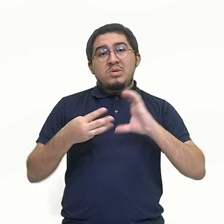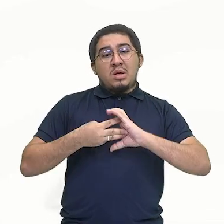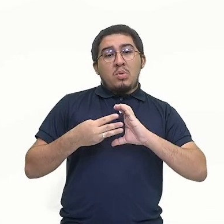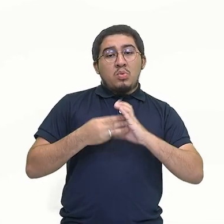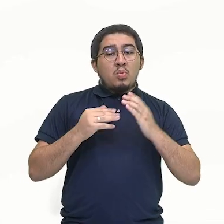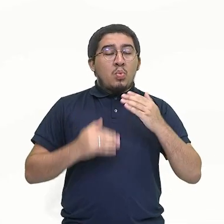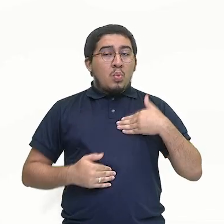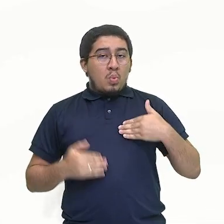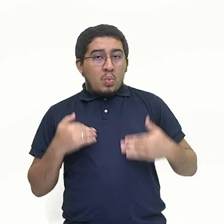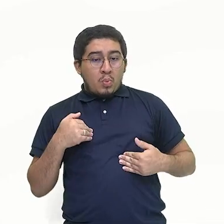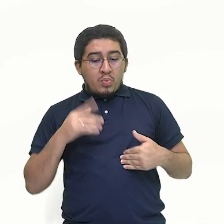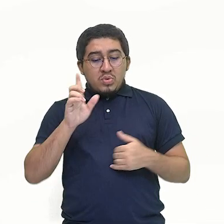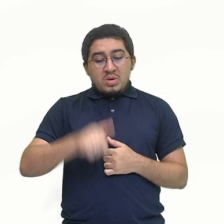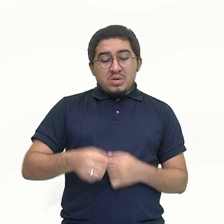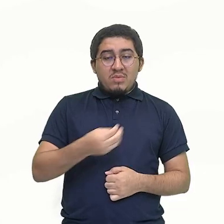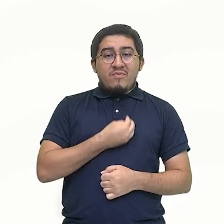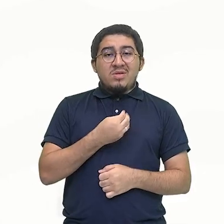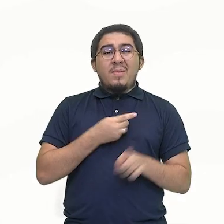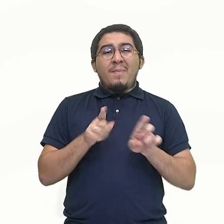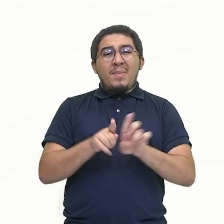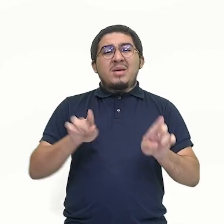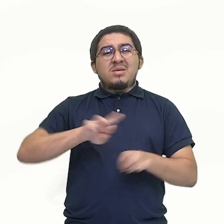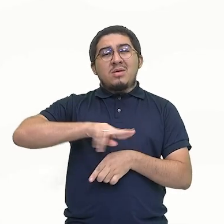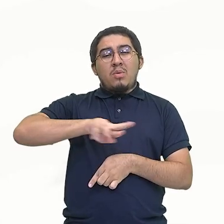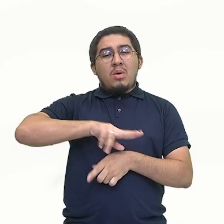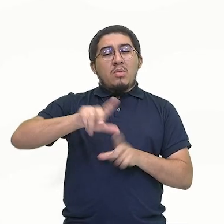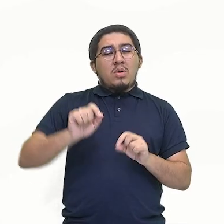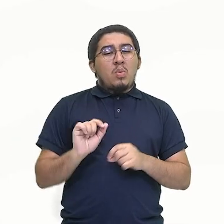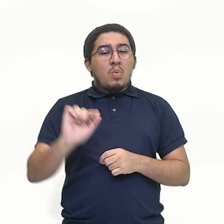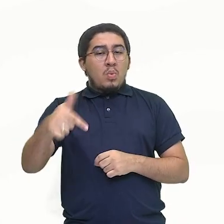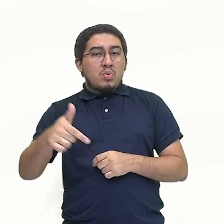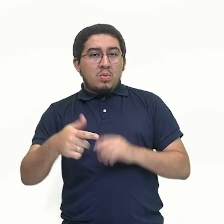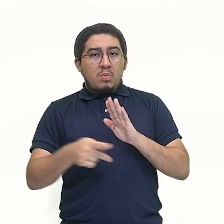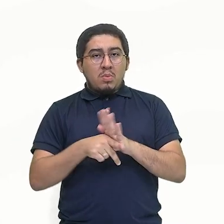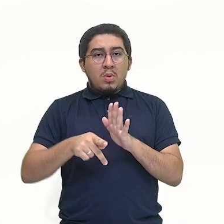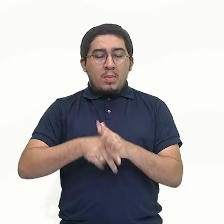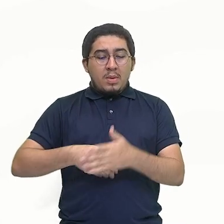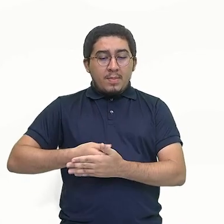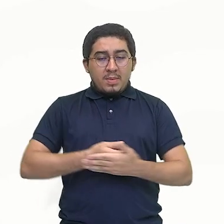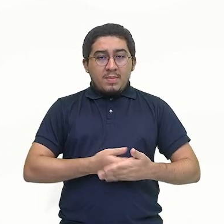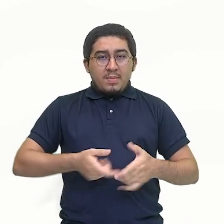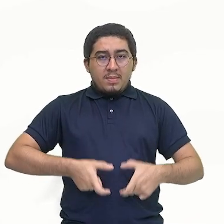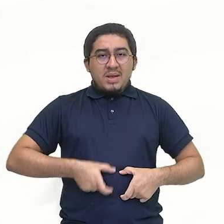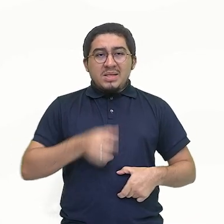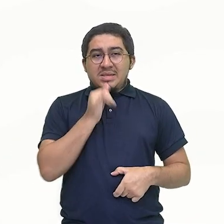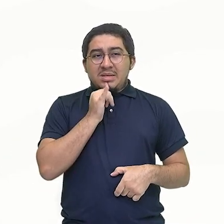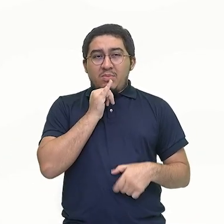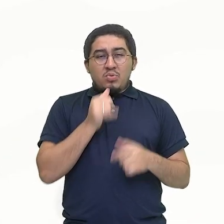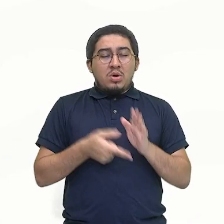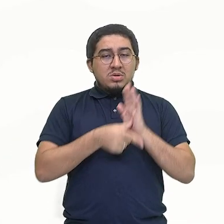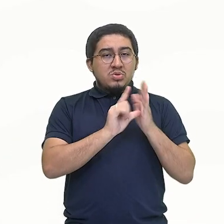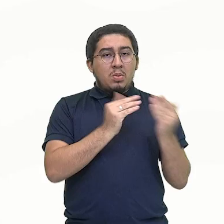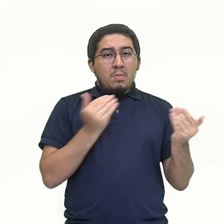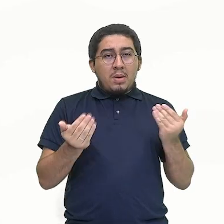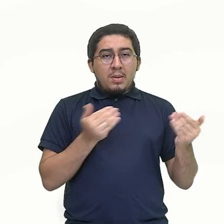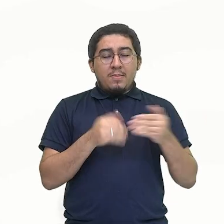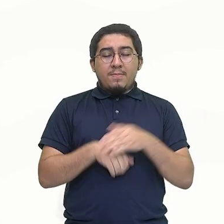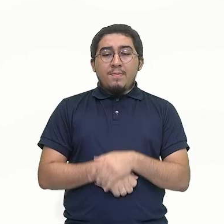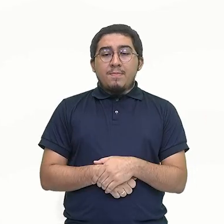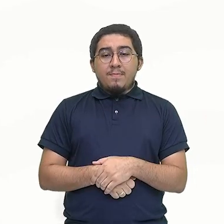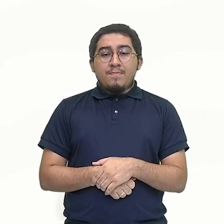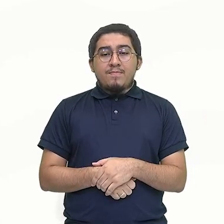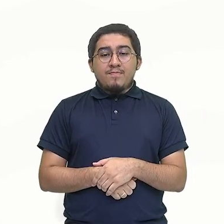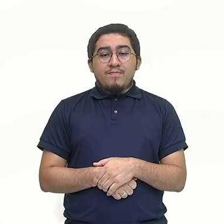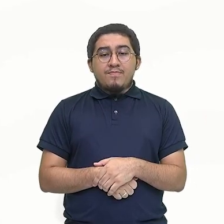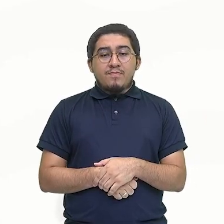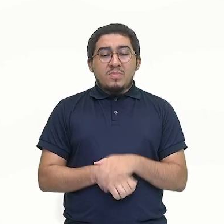organismo, mas não a esses tecidos extraembrionários, a exemplo da placenta. Então, pluripotentes,